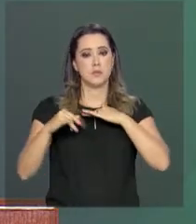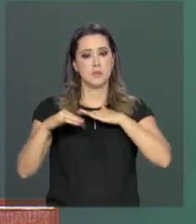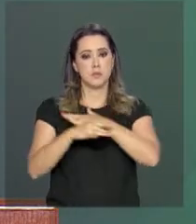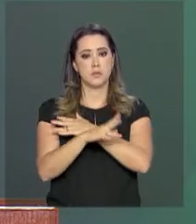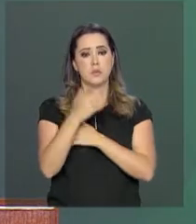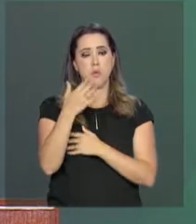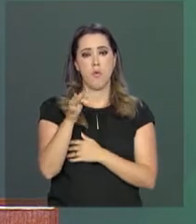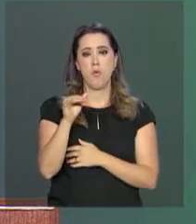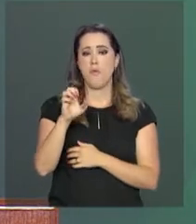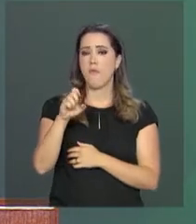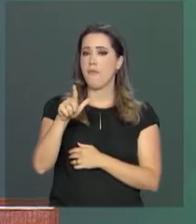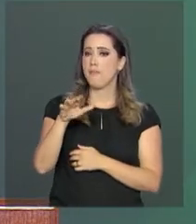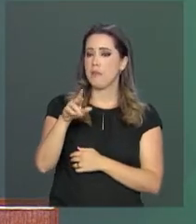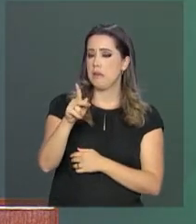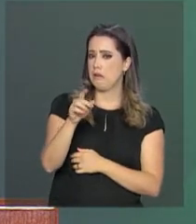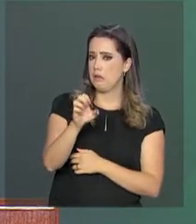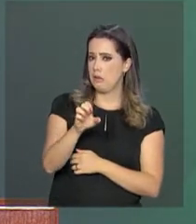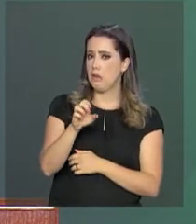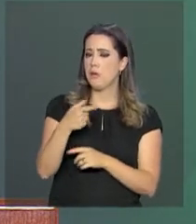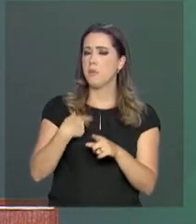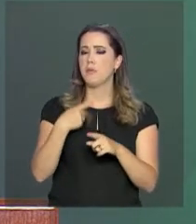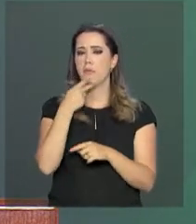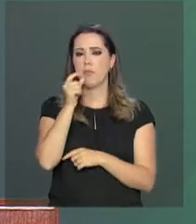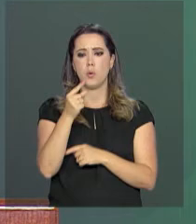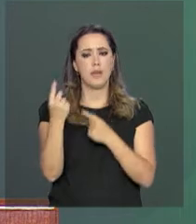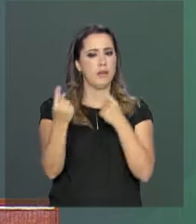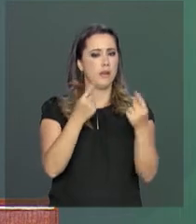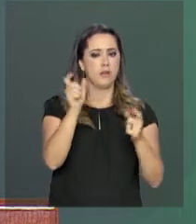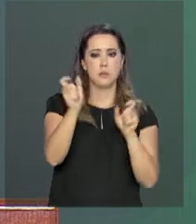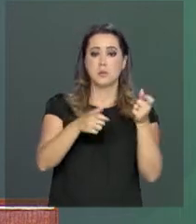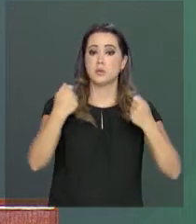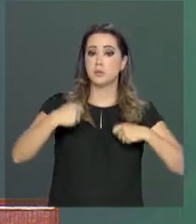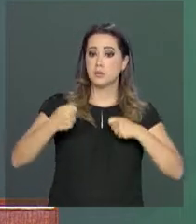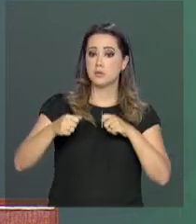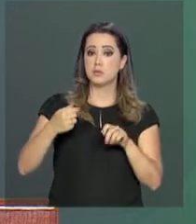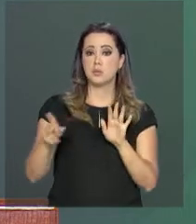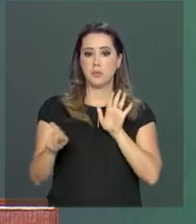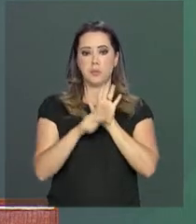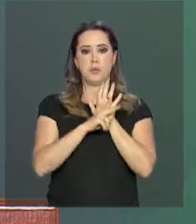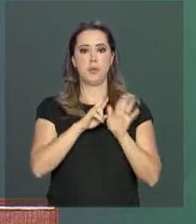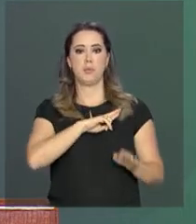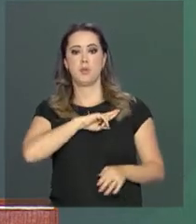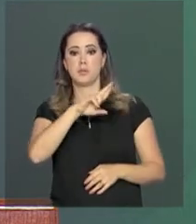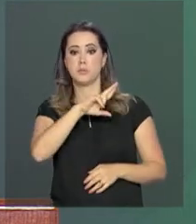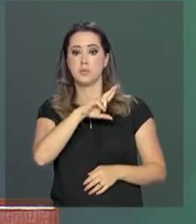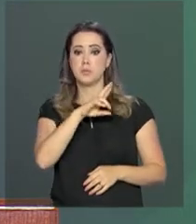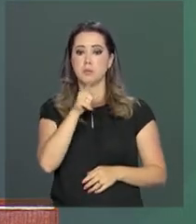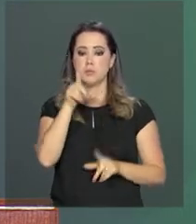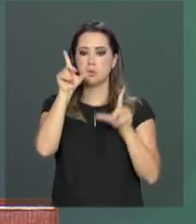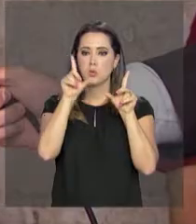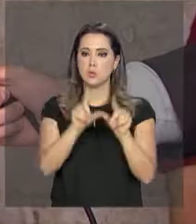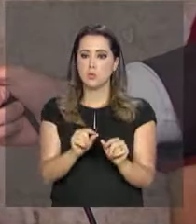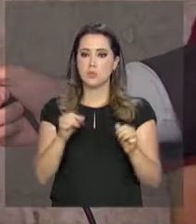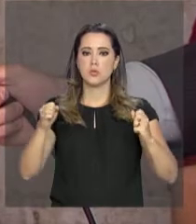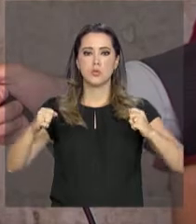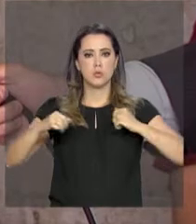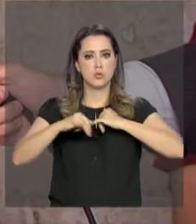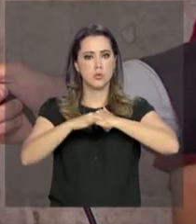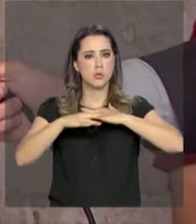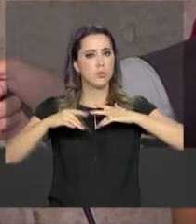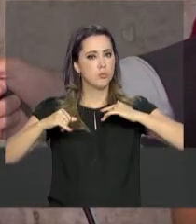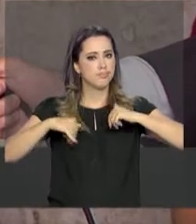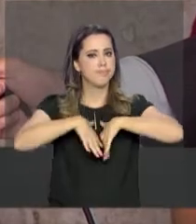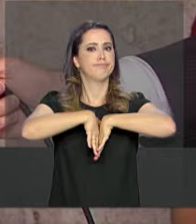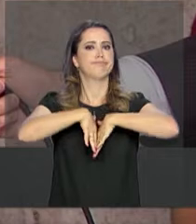felipe massa disse que cada um dos envolvidos no trânsito deve fazer a sua parte para reduzir os acidentes eu acho que se